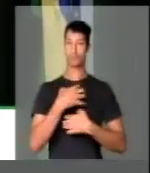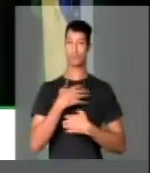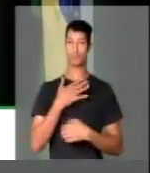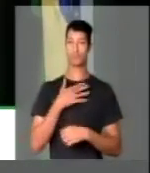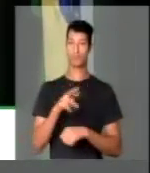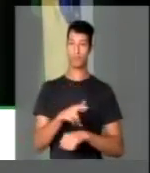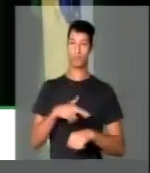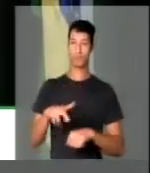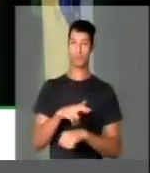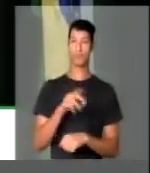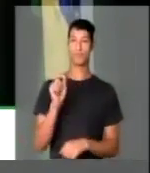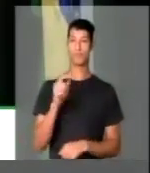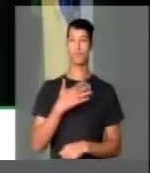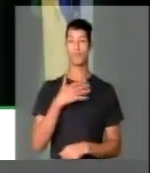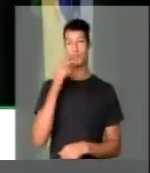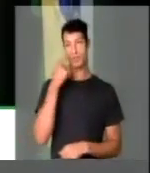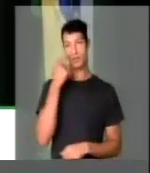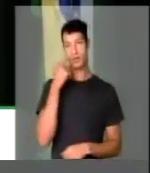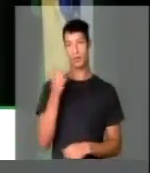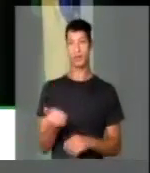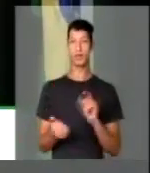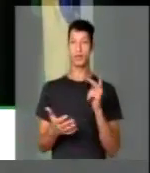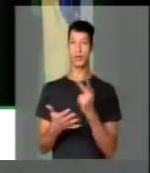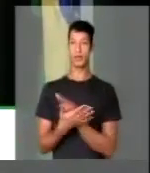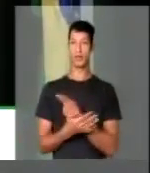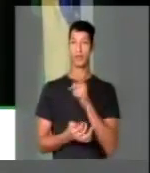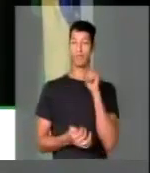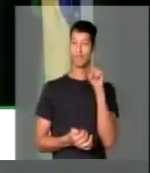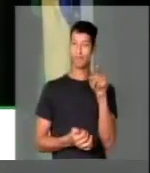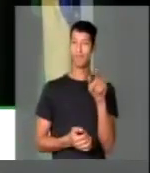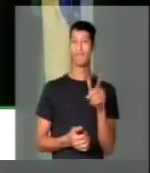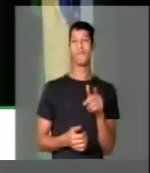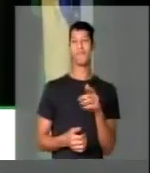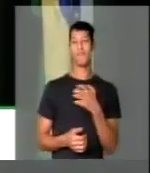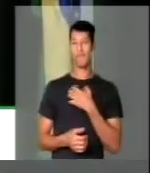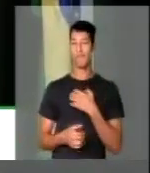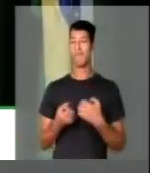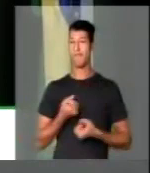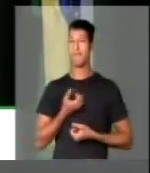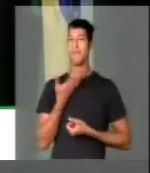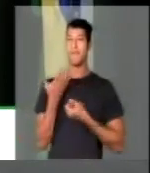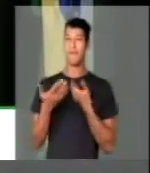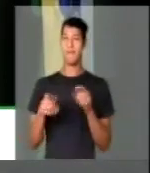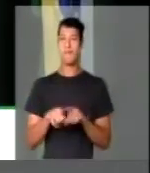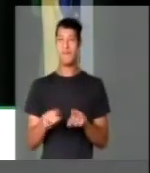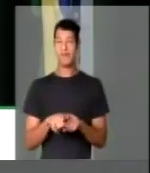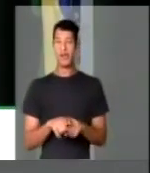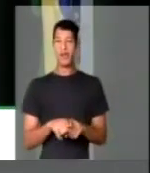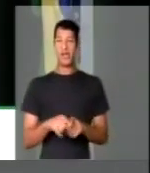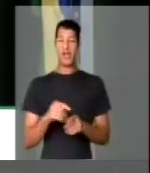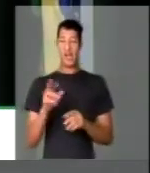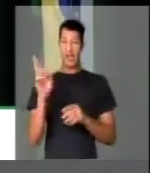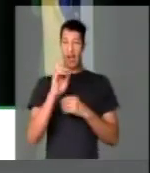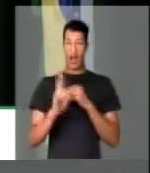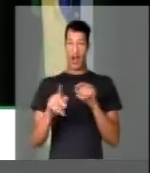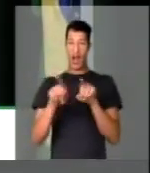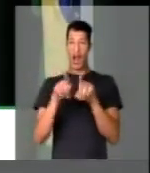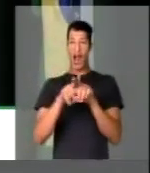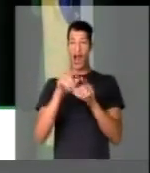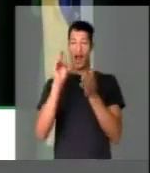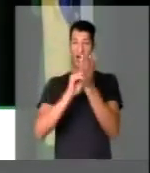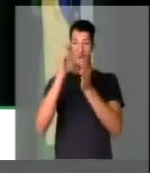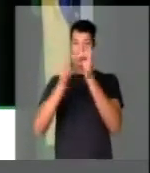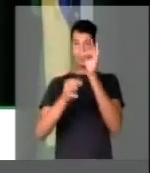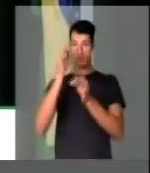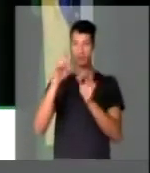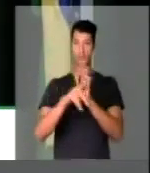minha região, que ao ver o que acontece ali, se entusiasme e recupere essa